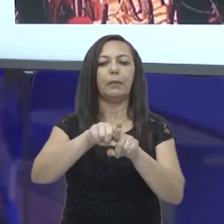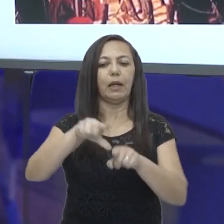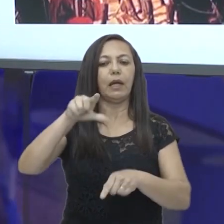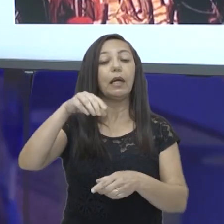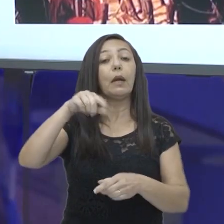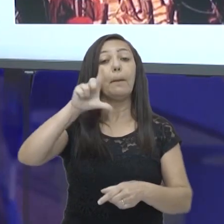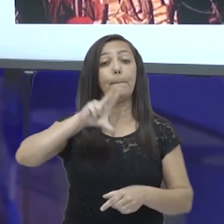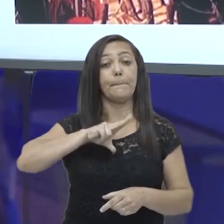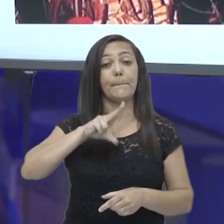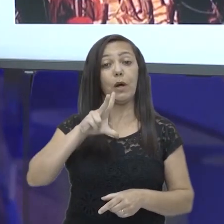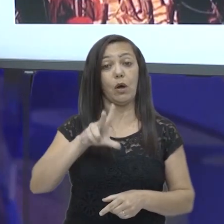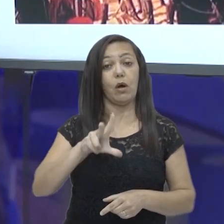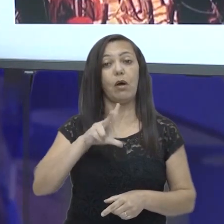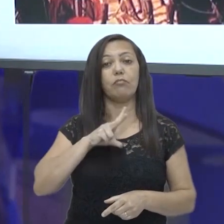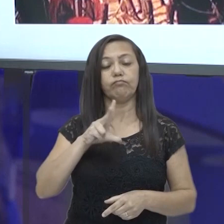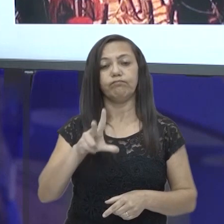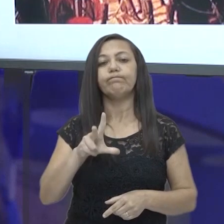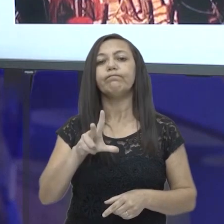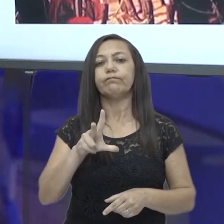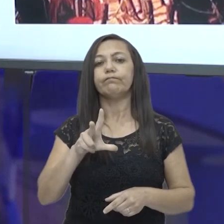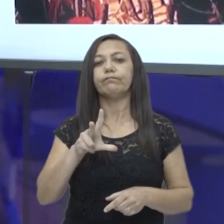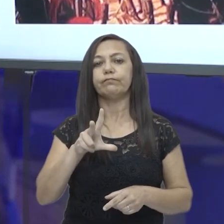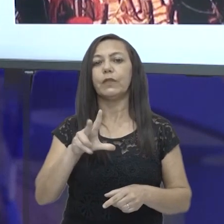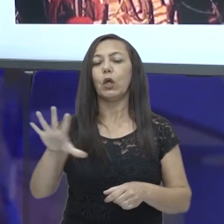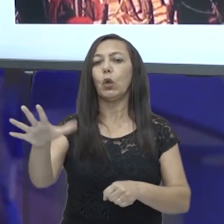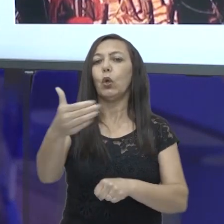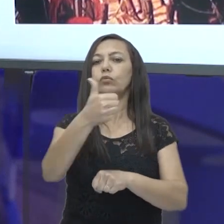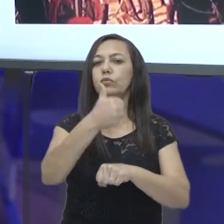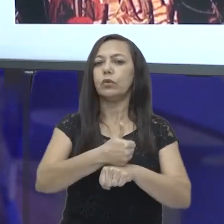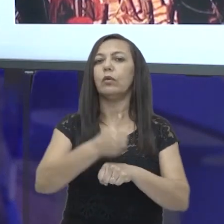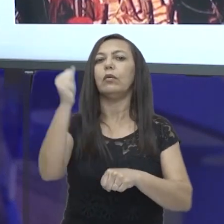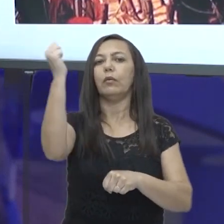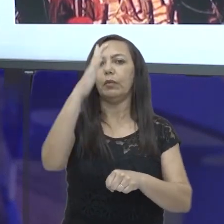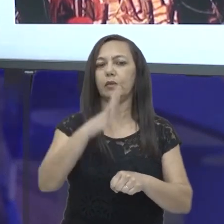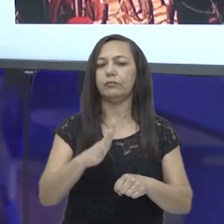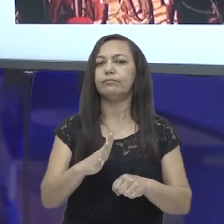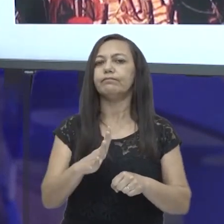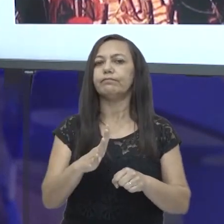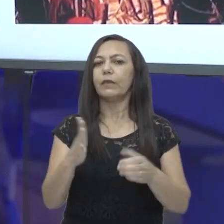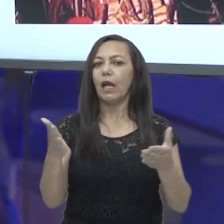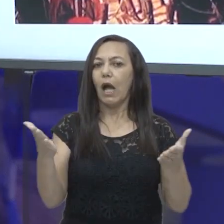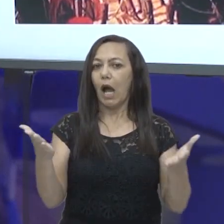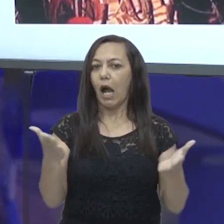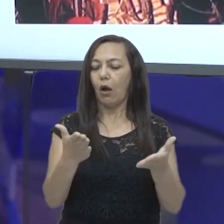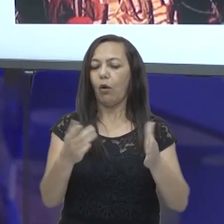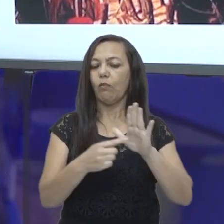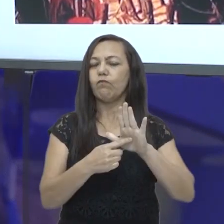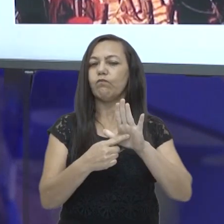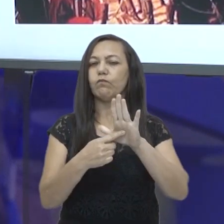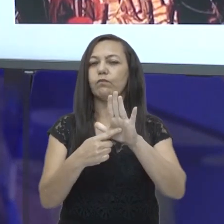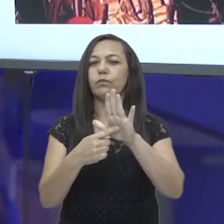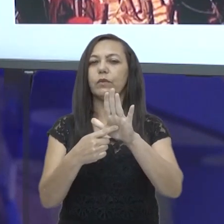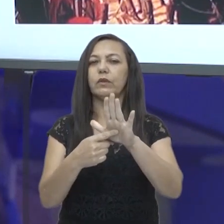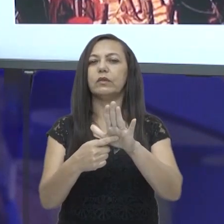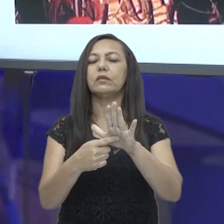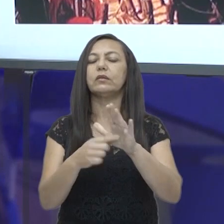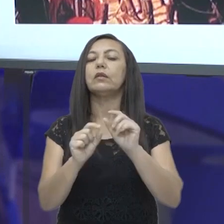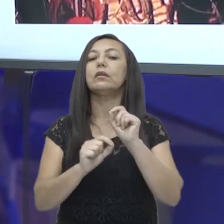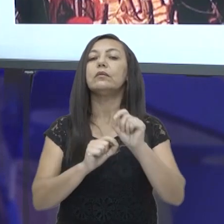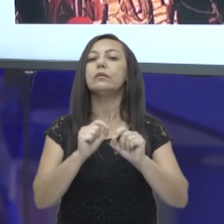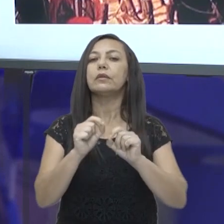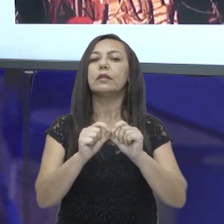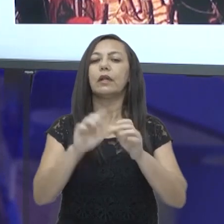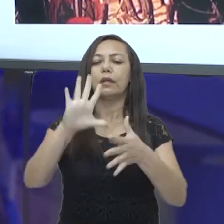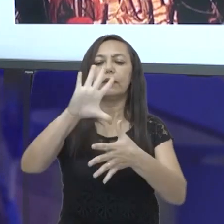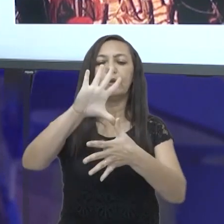Portugal, que colonizou aqui o Brasil. Vamos adentrarmos especificamente, inicialmente,